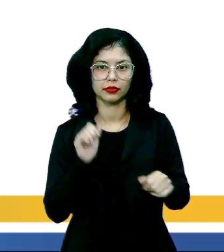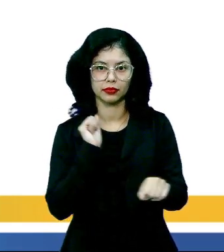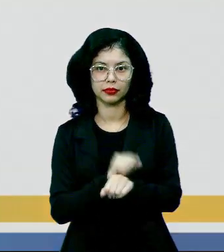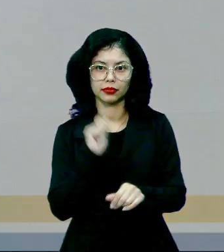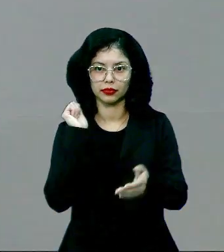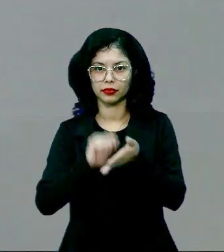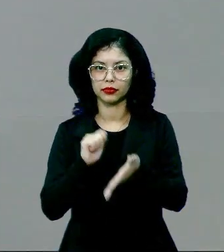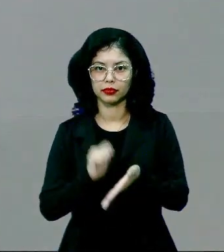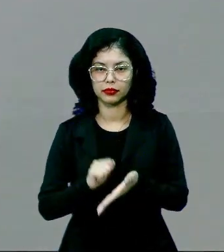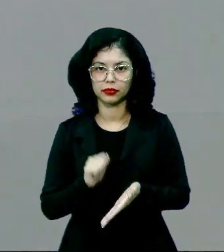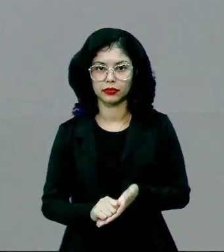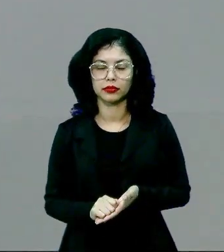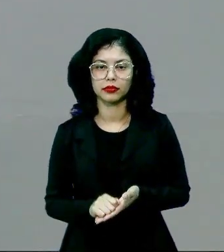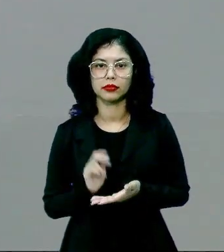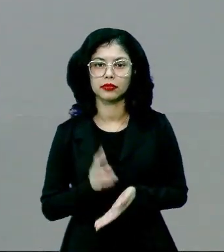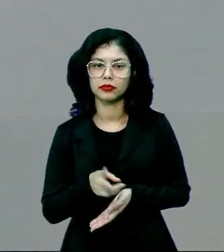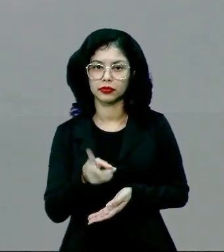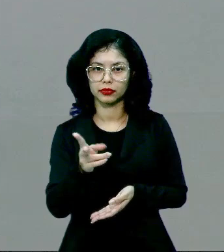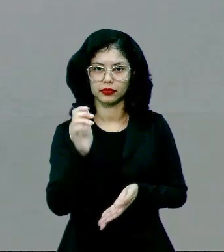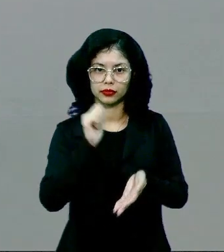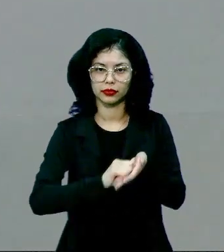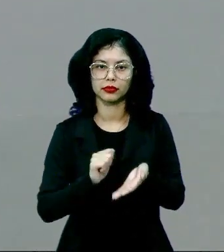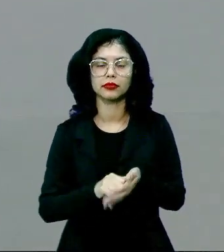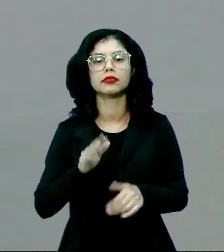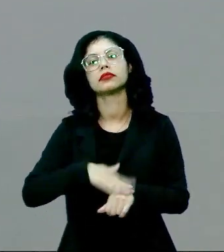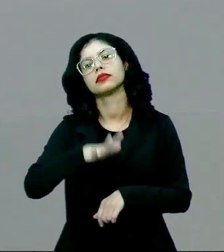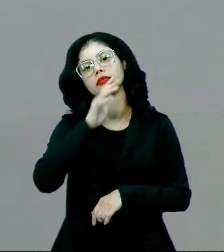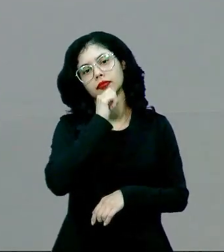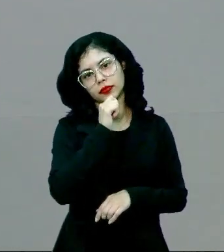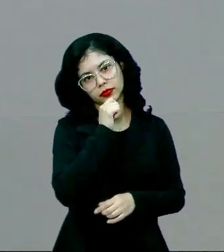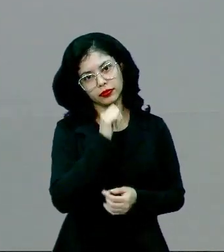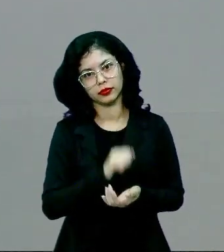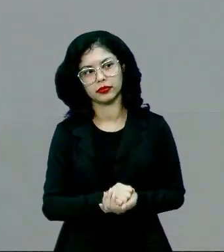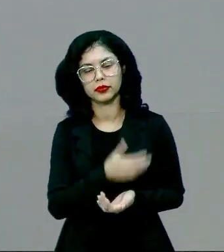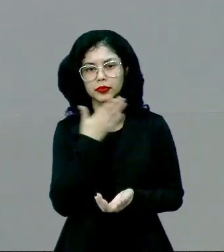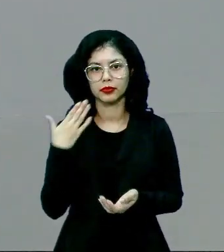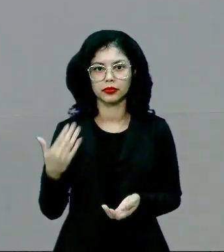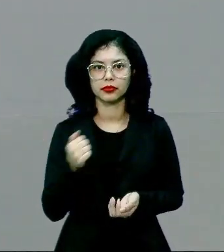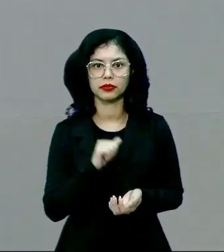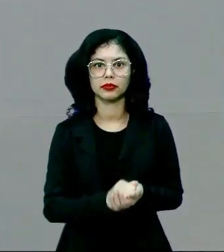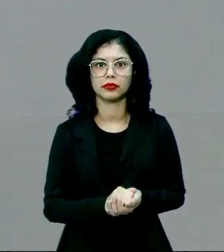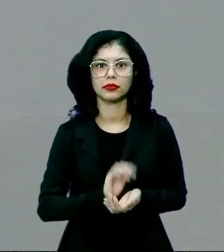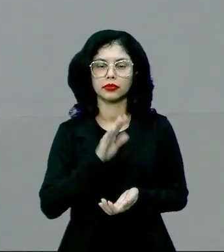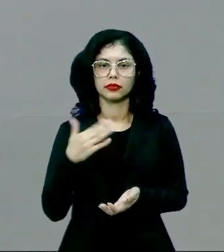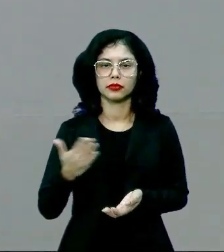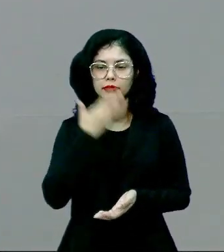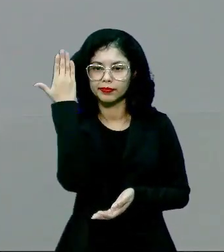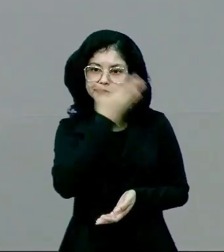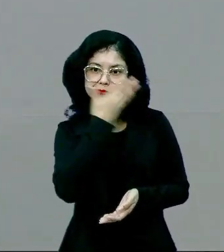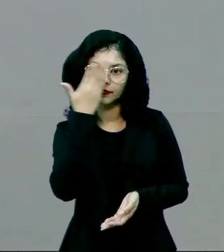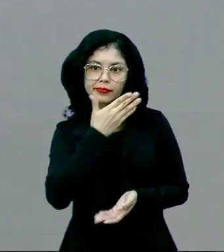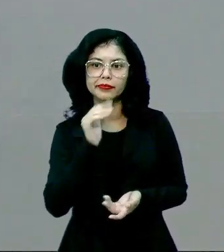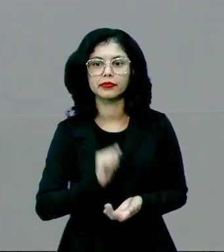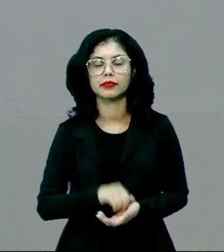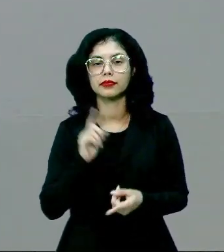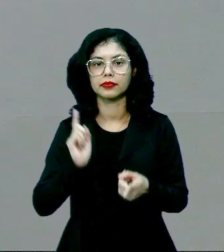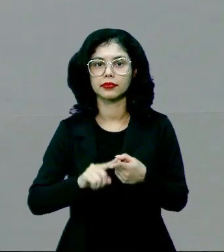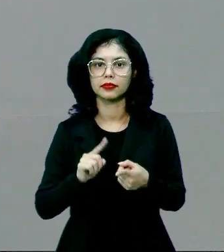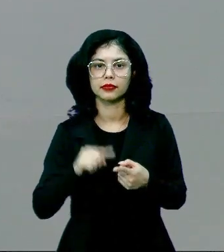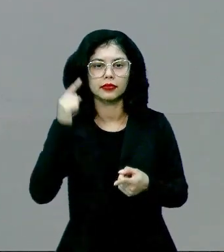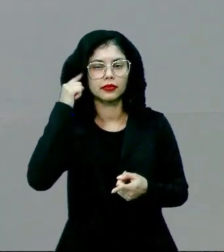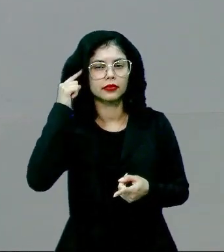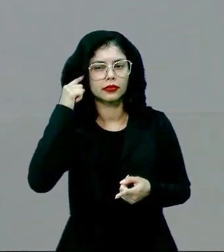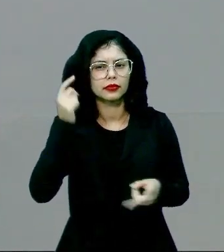vez de ele parar de escrever ele continuou escrevendo mais ainda então suas melhores obras vieram Quando ele estava cego porque